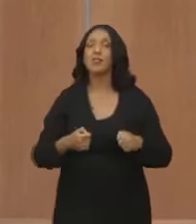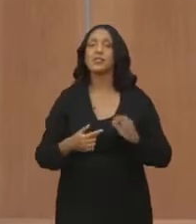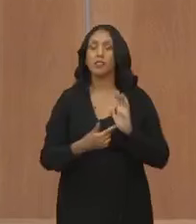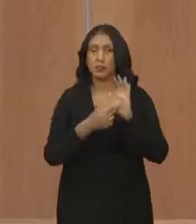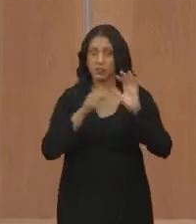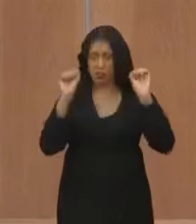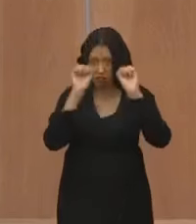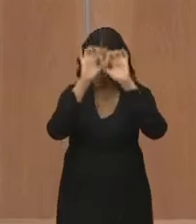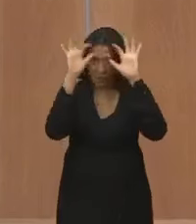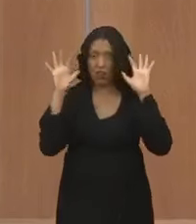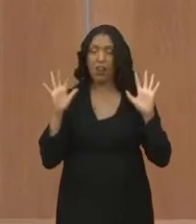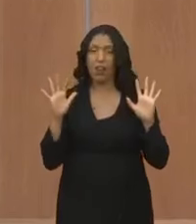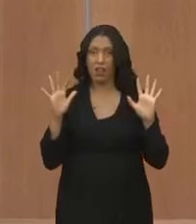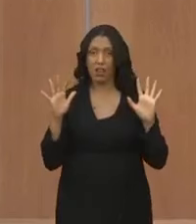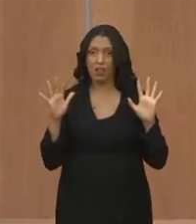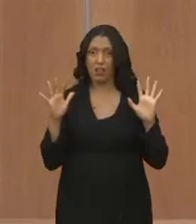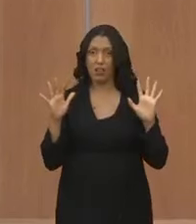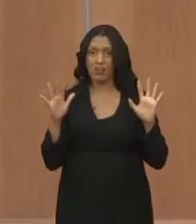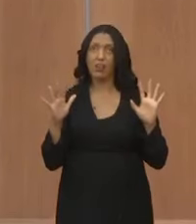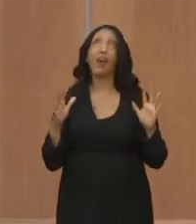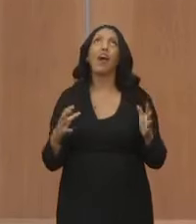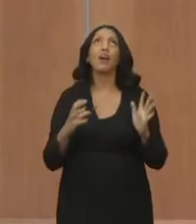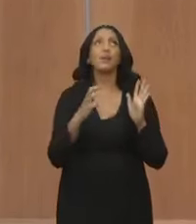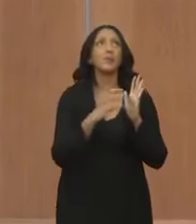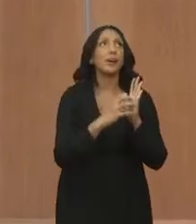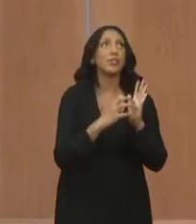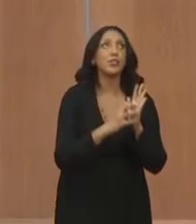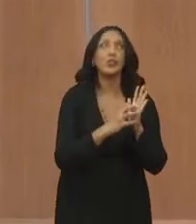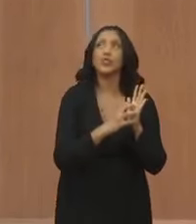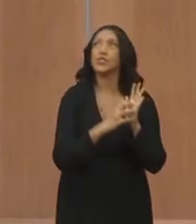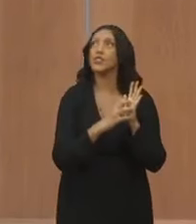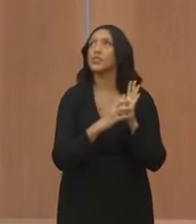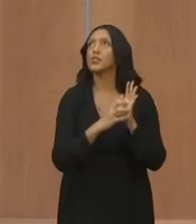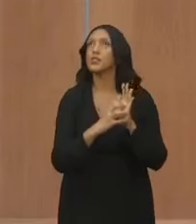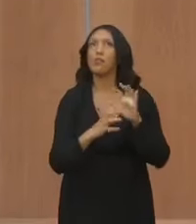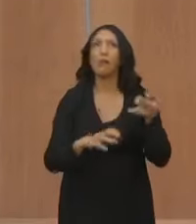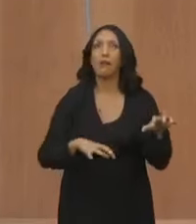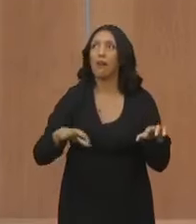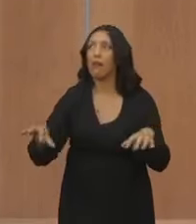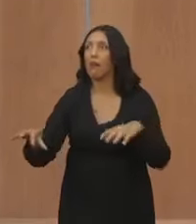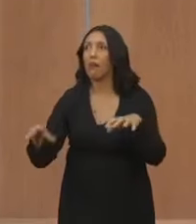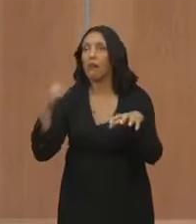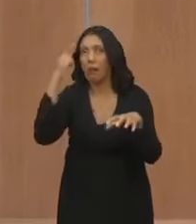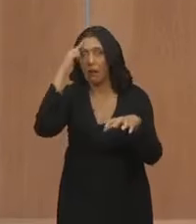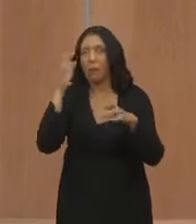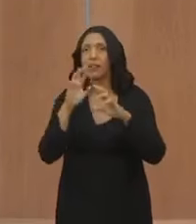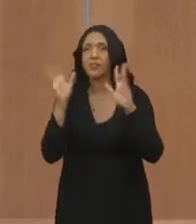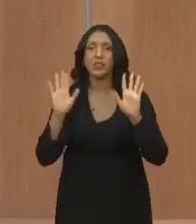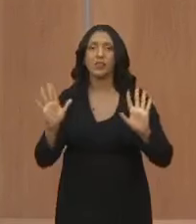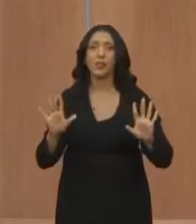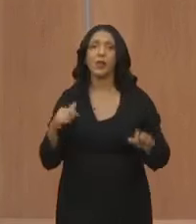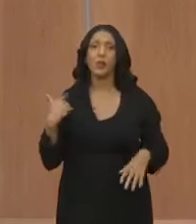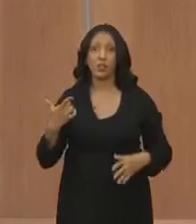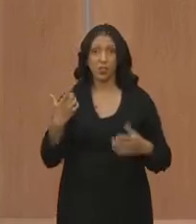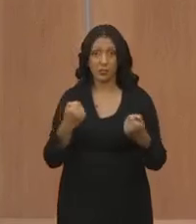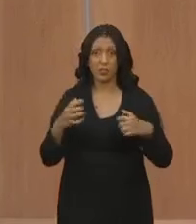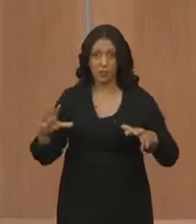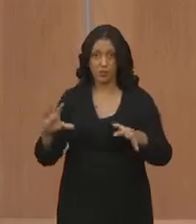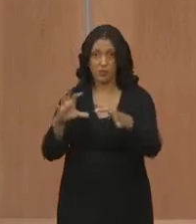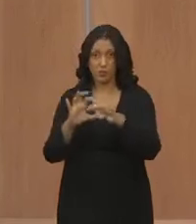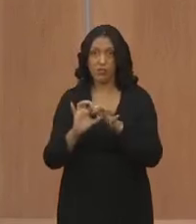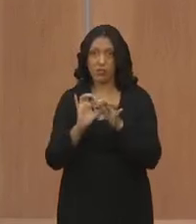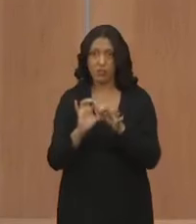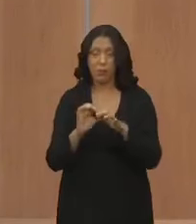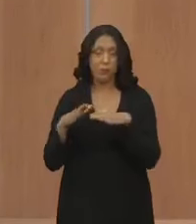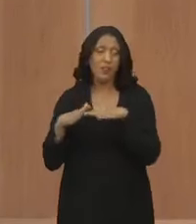vocês, independente de sigla partidária ou não, estou apostando minha ficha no prefeito Celso Florencio, porque ele tem